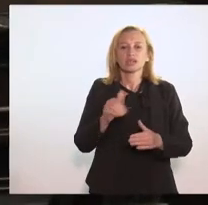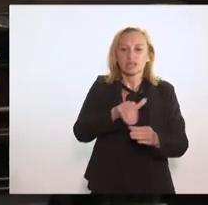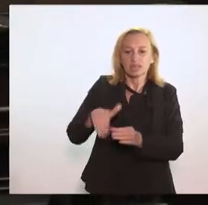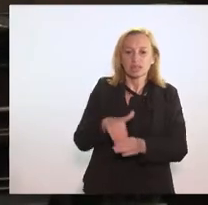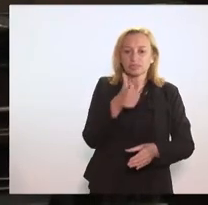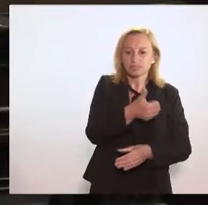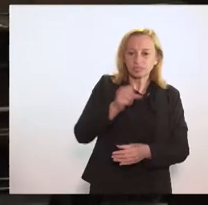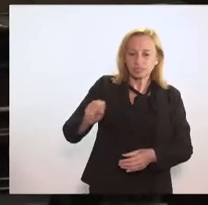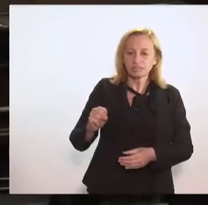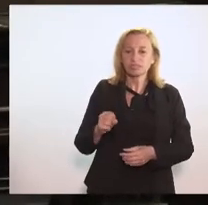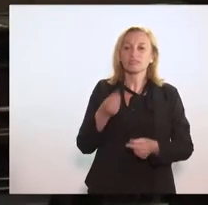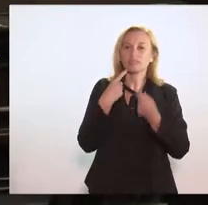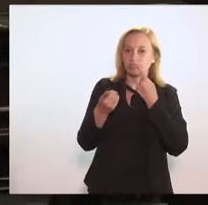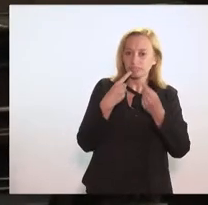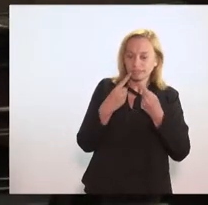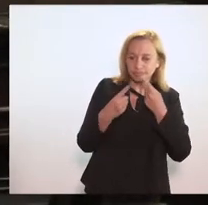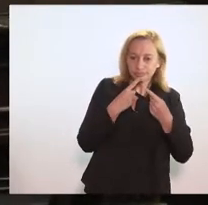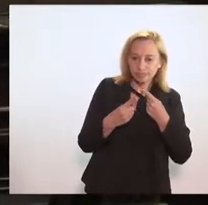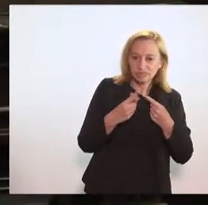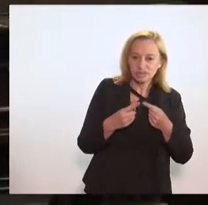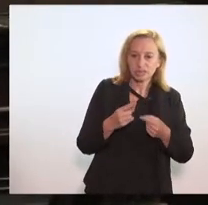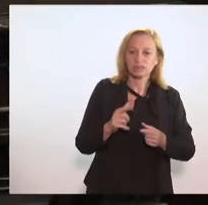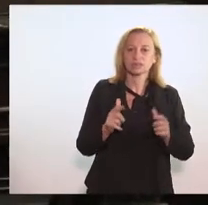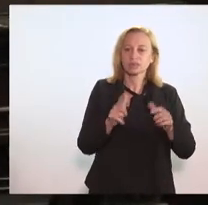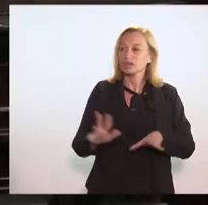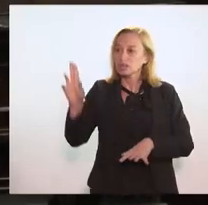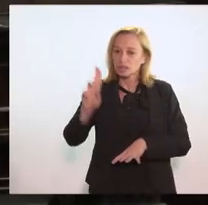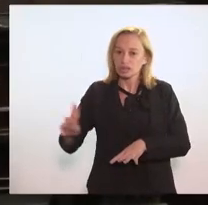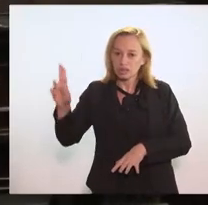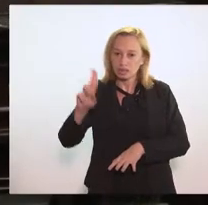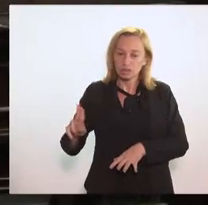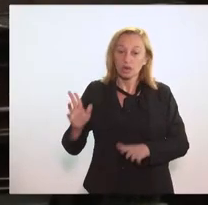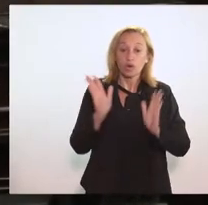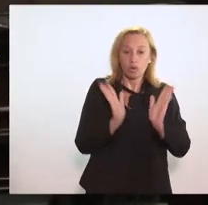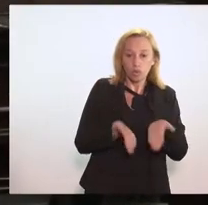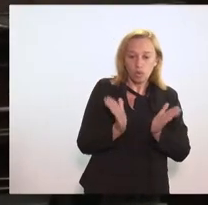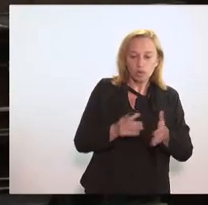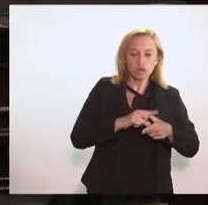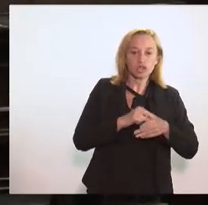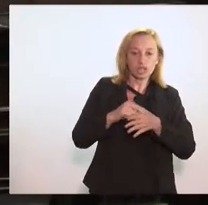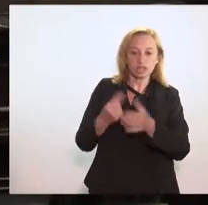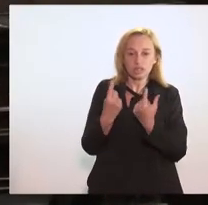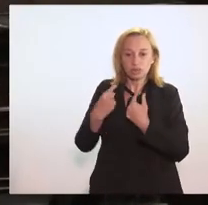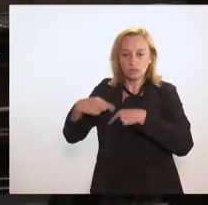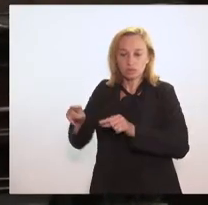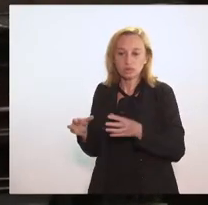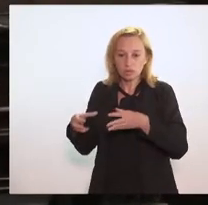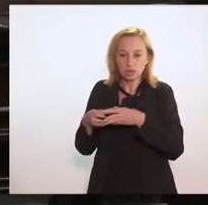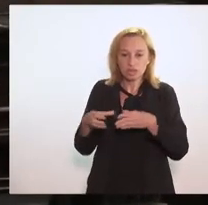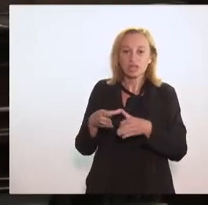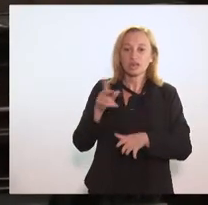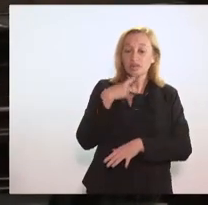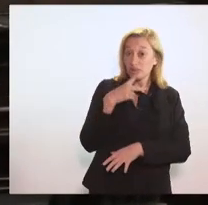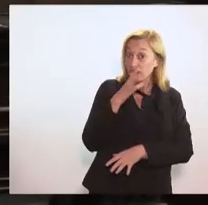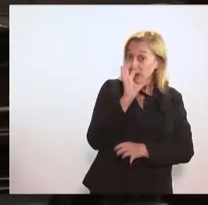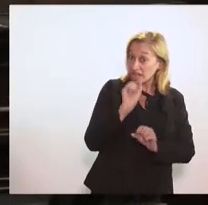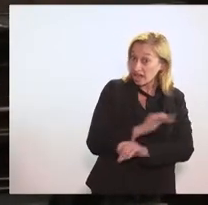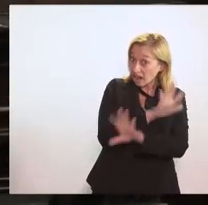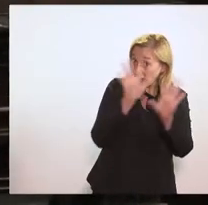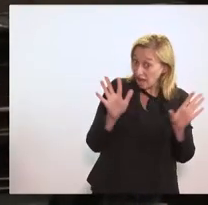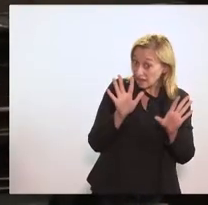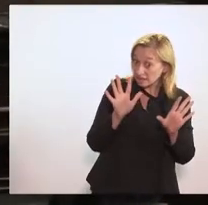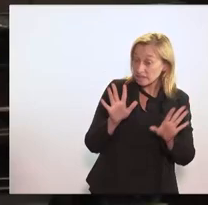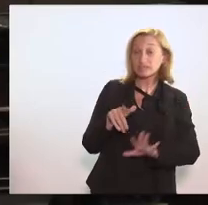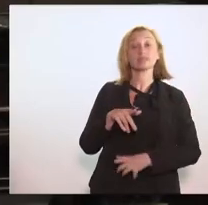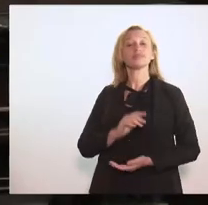2018 Participei de um debate no ambiente universitário com hoje líder da oposição da oposição e disse de forma bem clara em